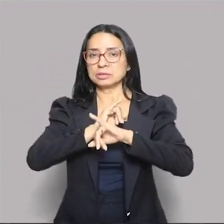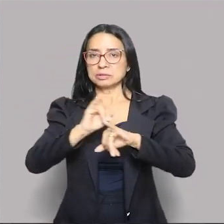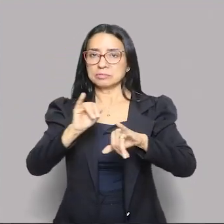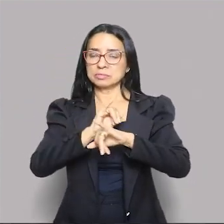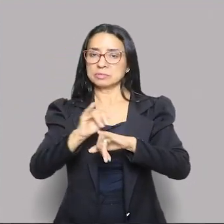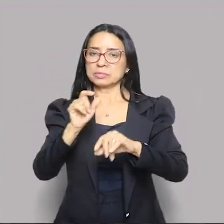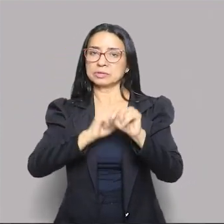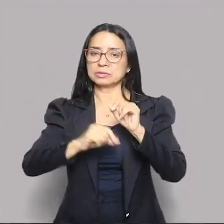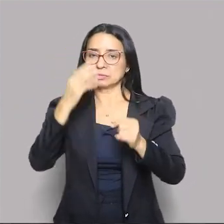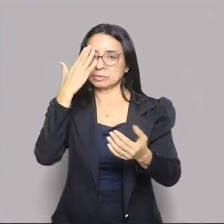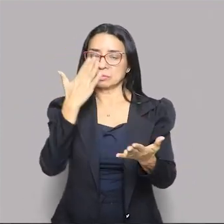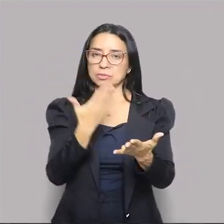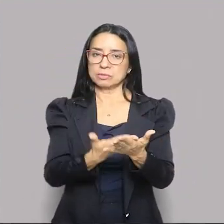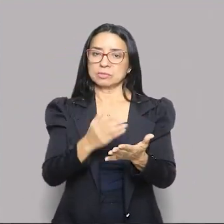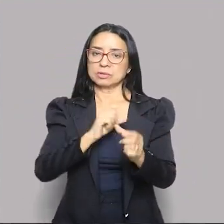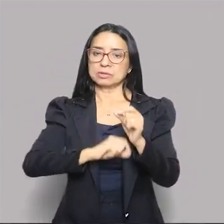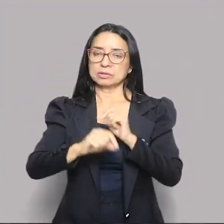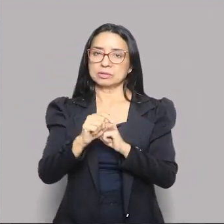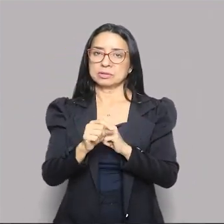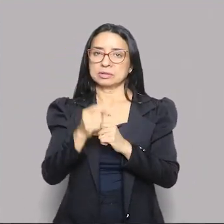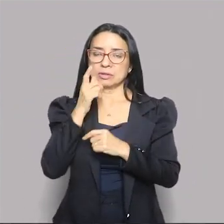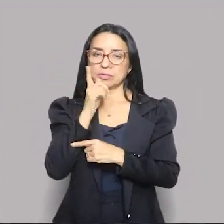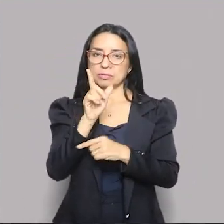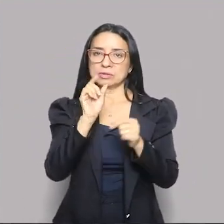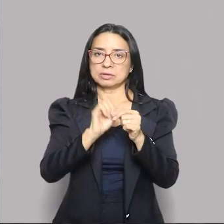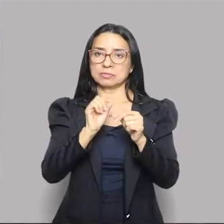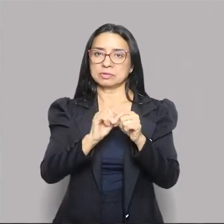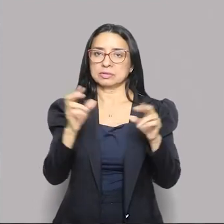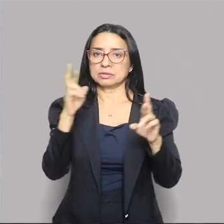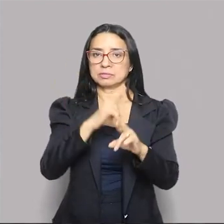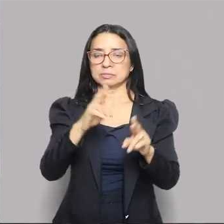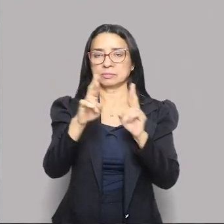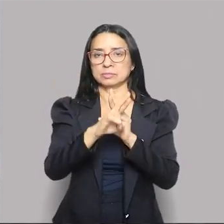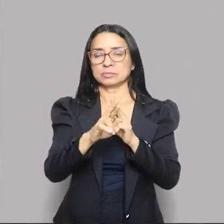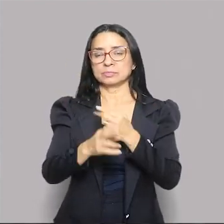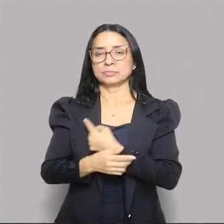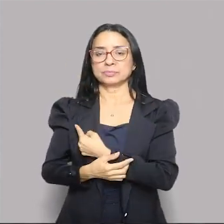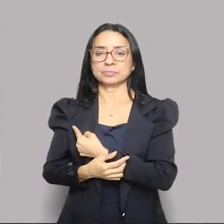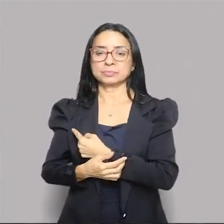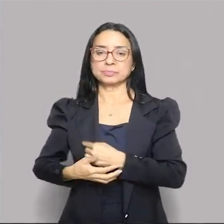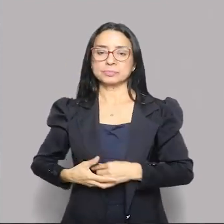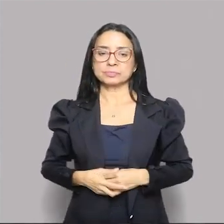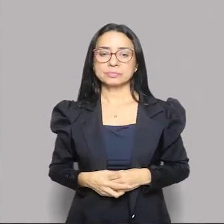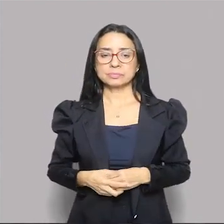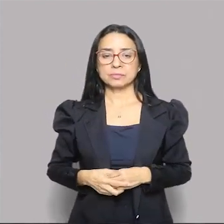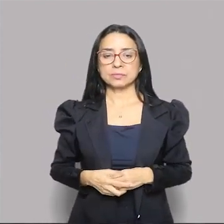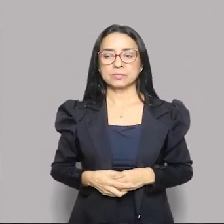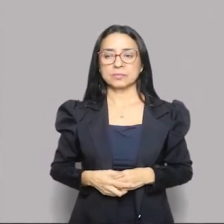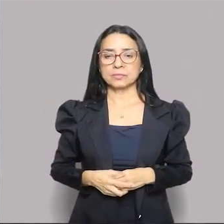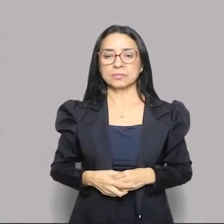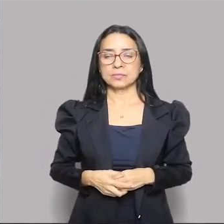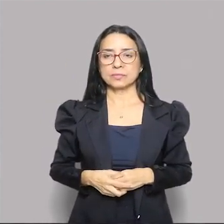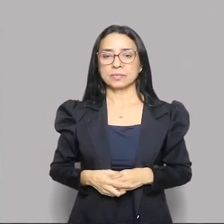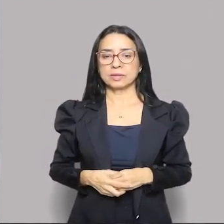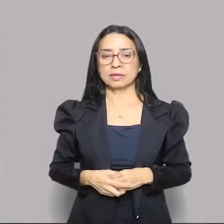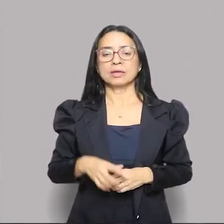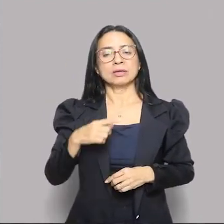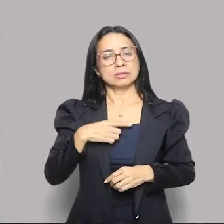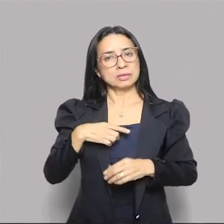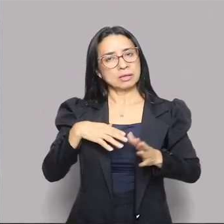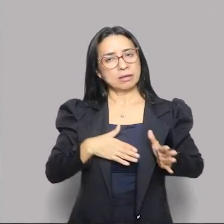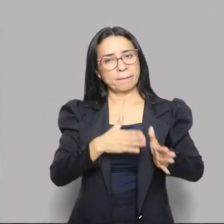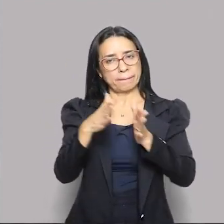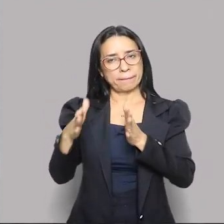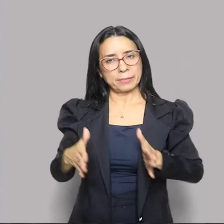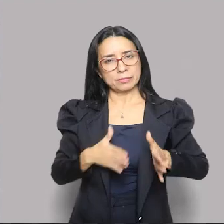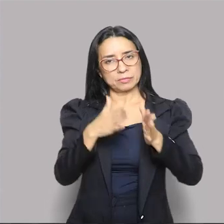com certeza a sua mente vai conseguir fazer essas relações lá na hora. Então, invista aí em produtividade,